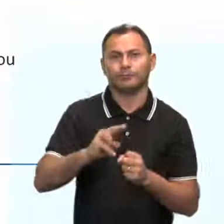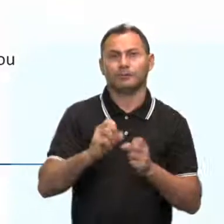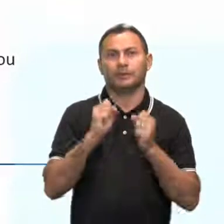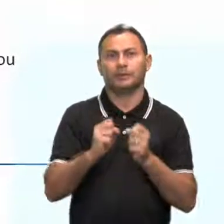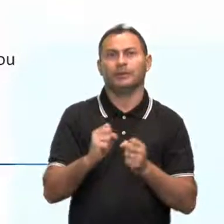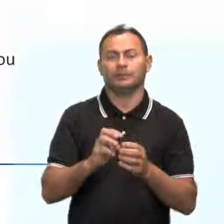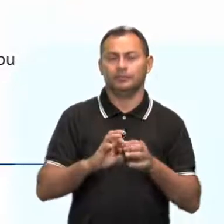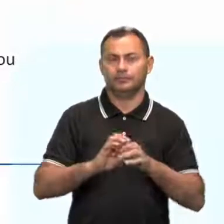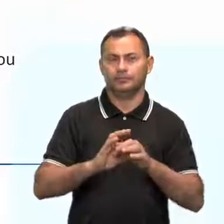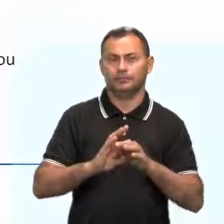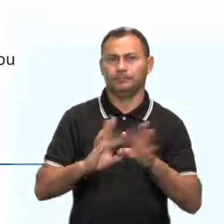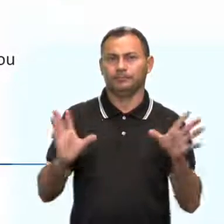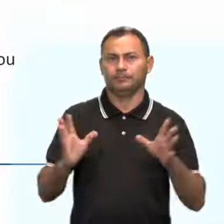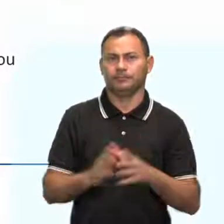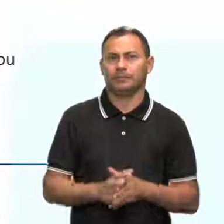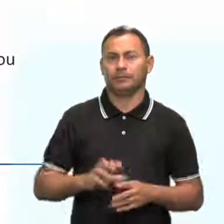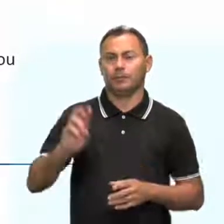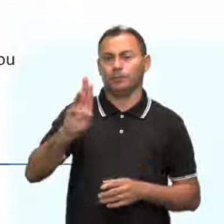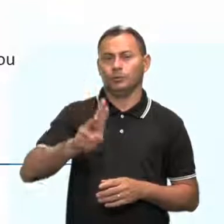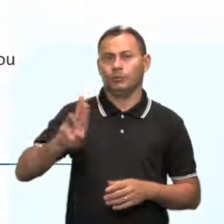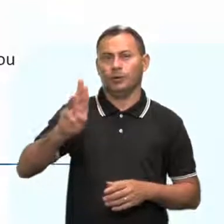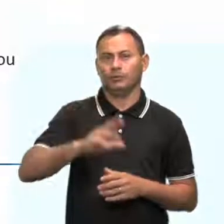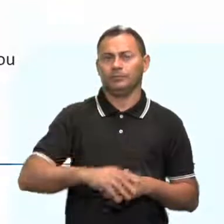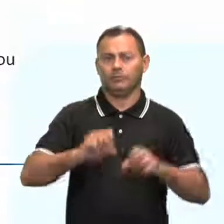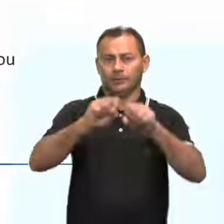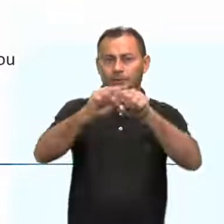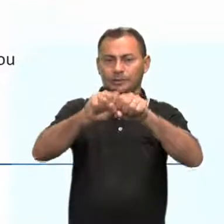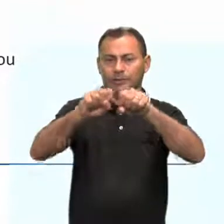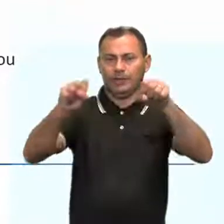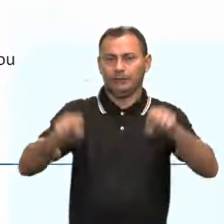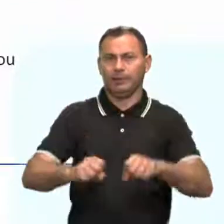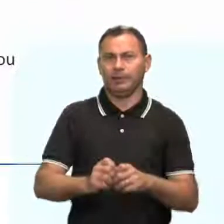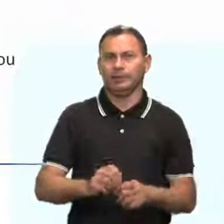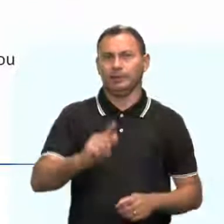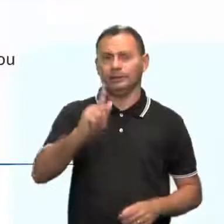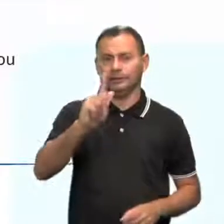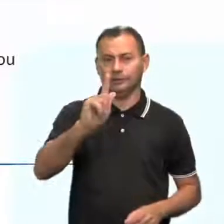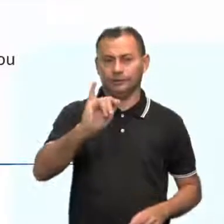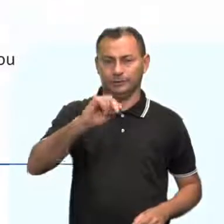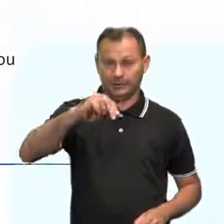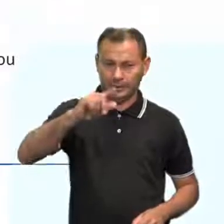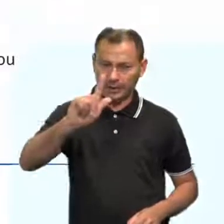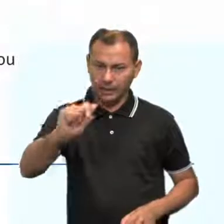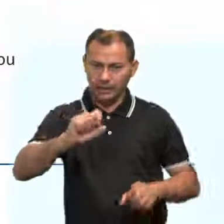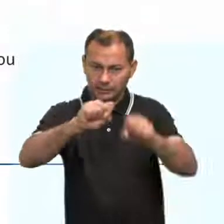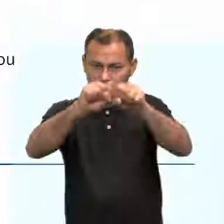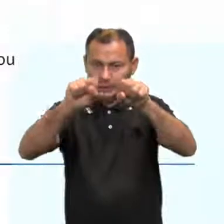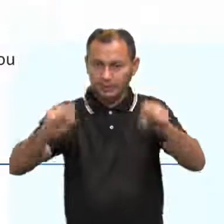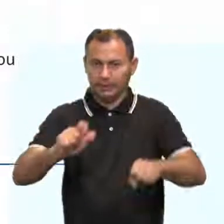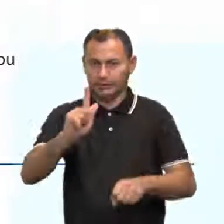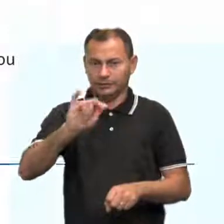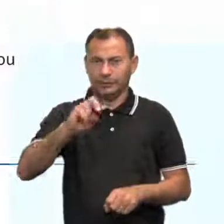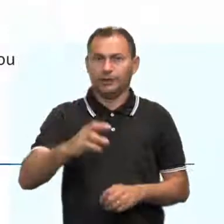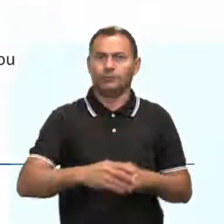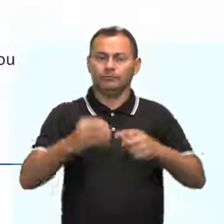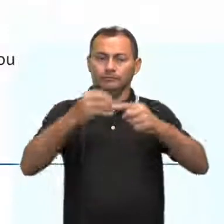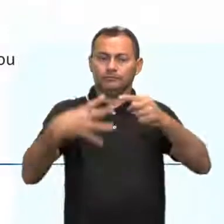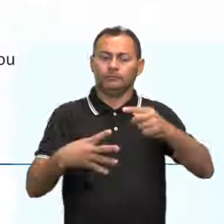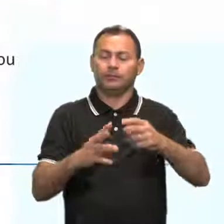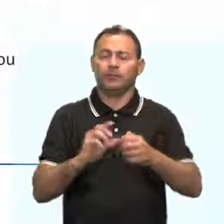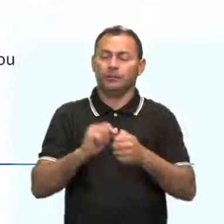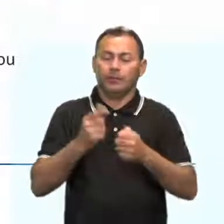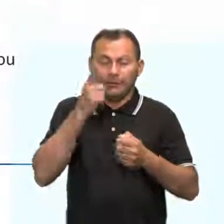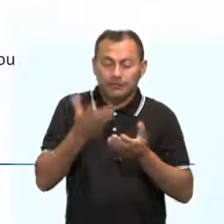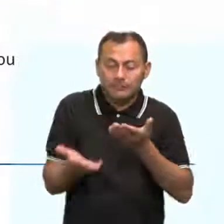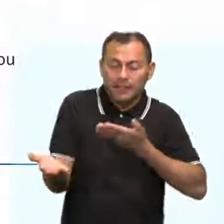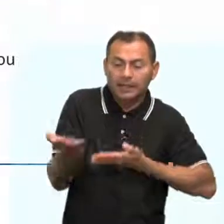pode ser disponível para o usuário o sistema Ginga. Esse sistema Ginga é um software que ele consegue fazer uma